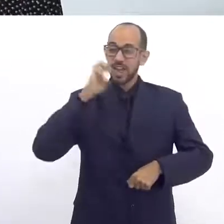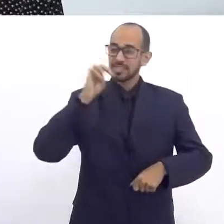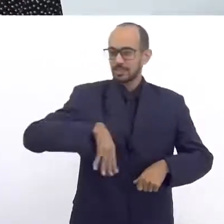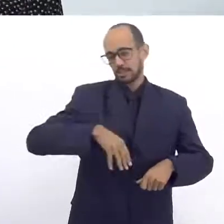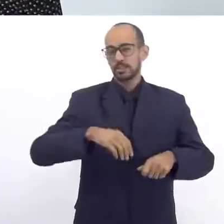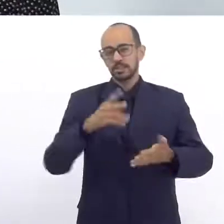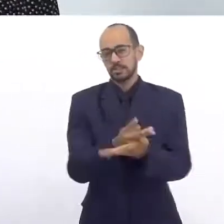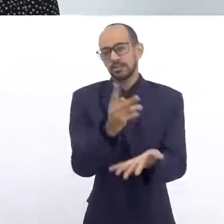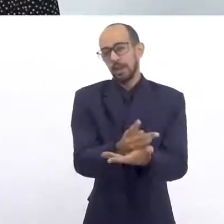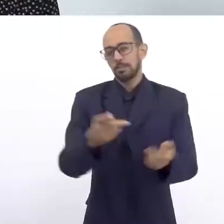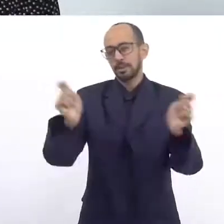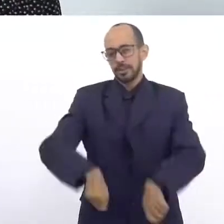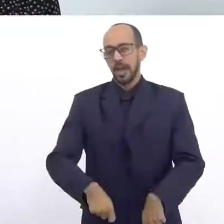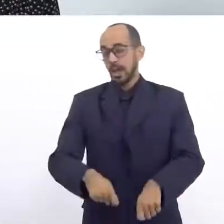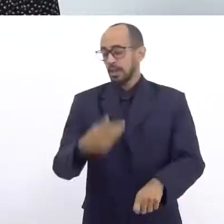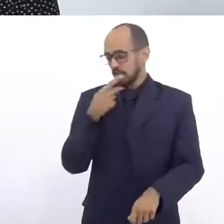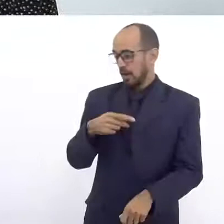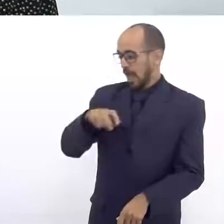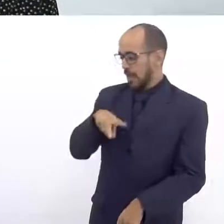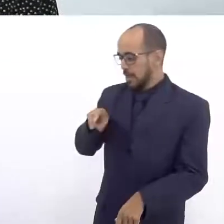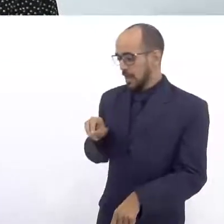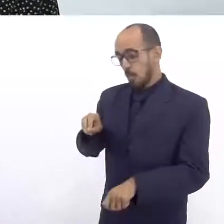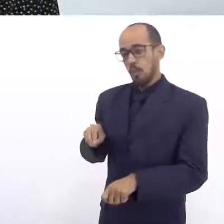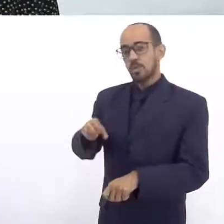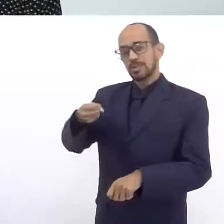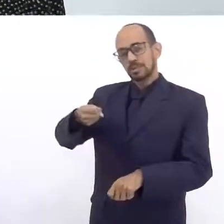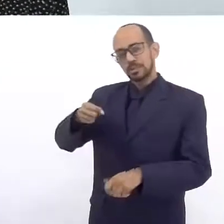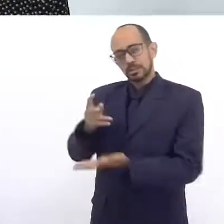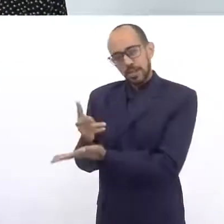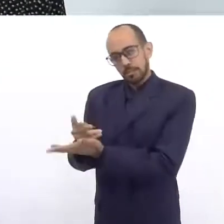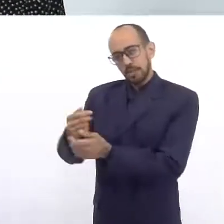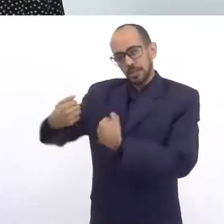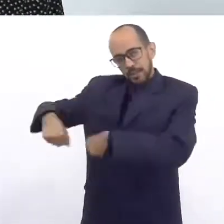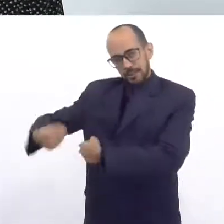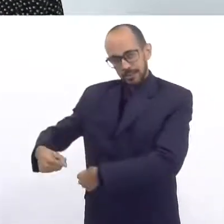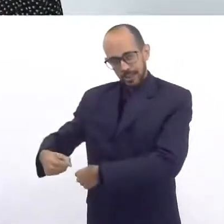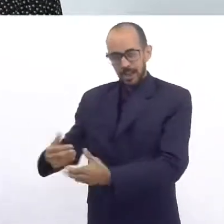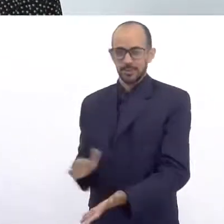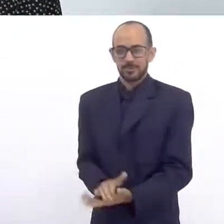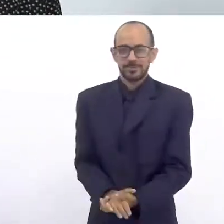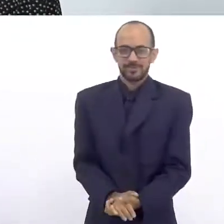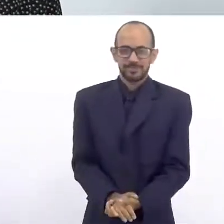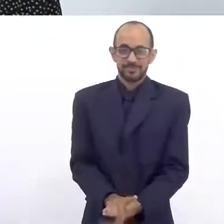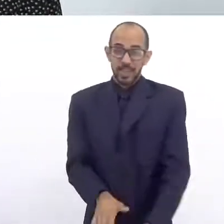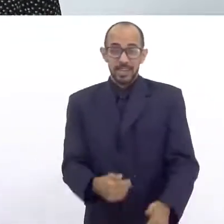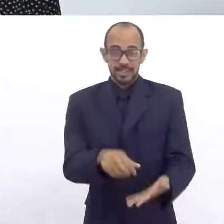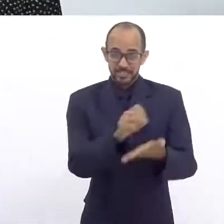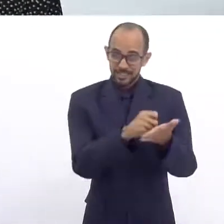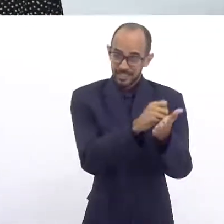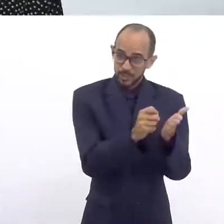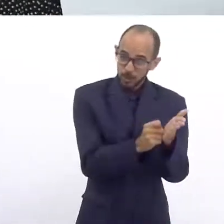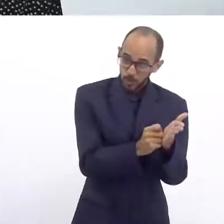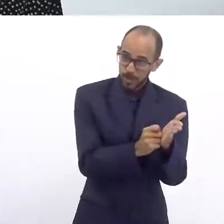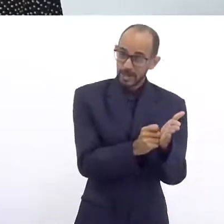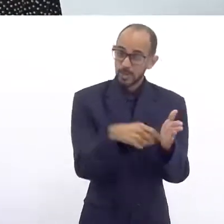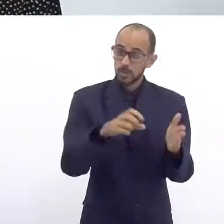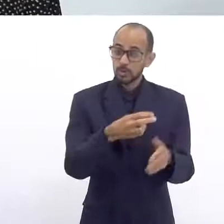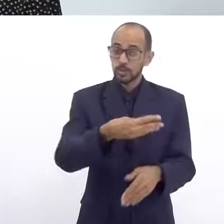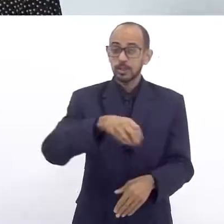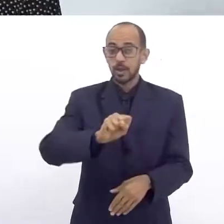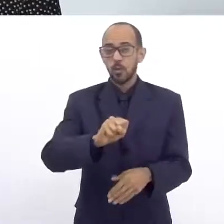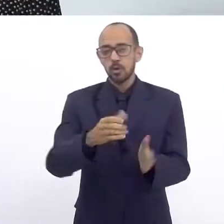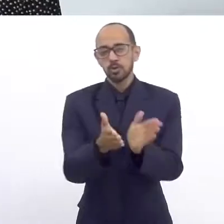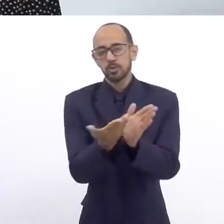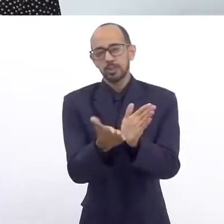sim sempre que possível e dizer não sempre que necessário. Escritora com 38 livros publicados